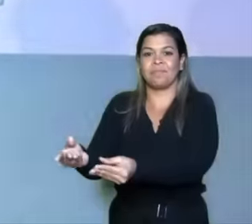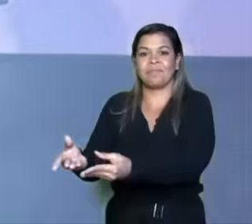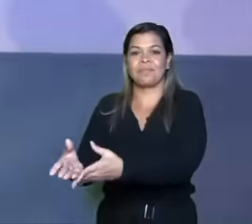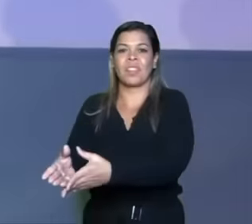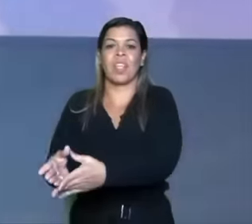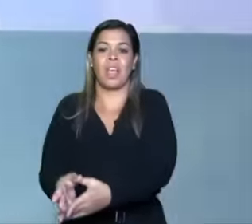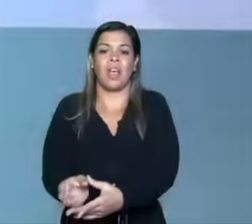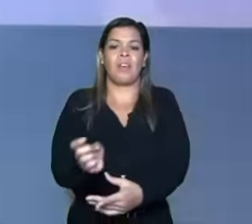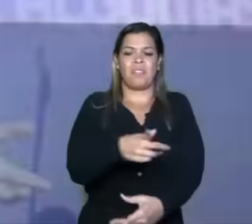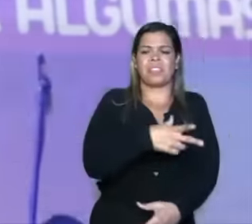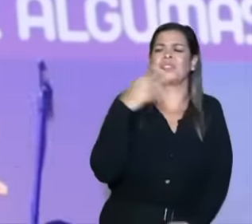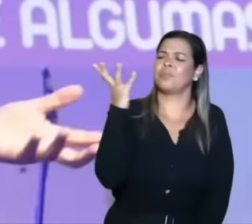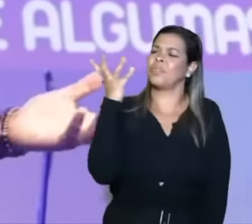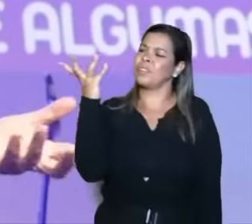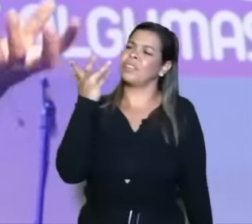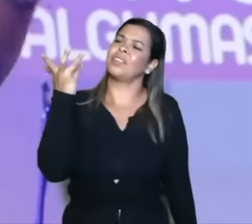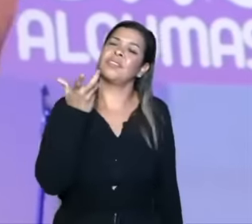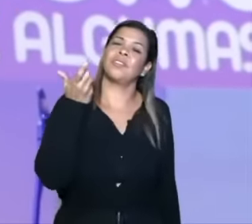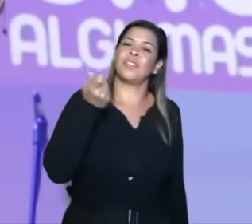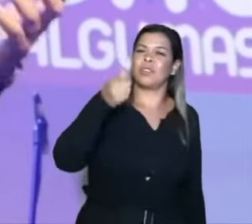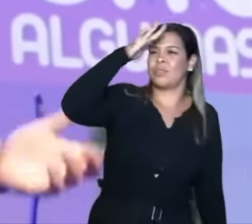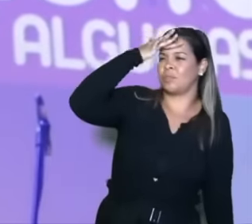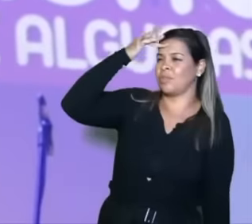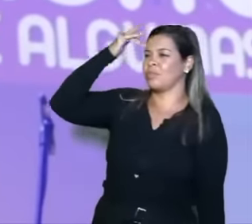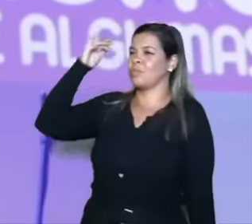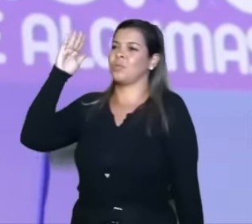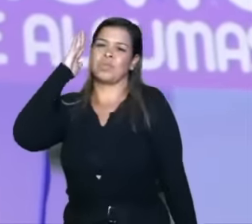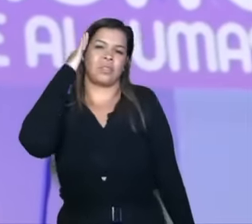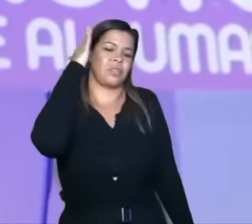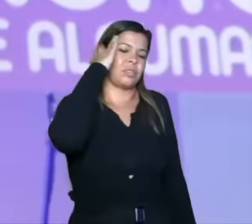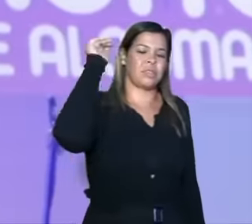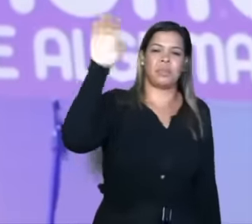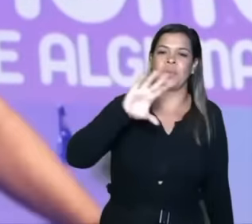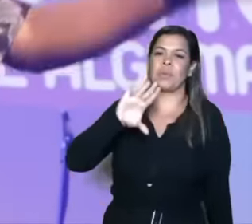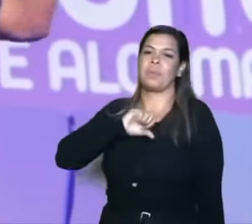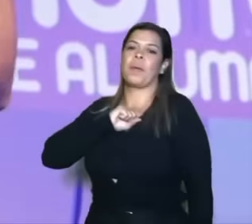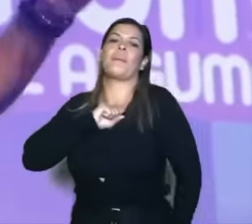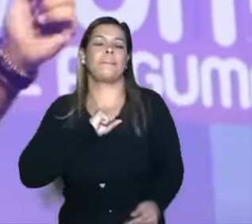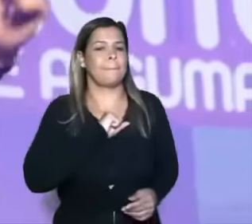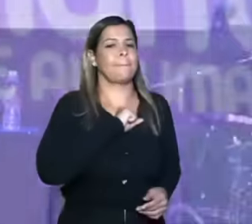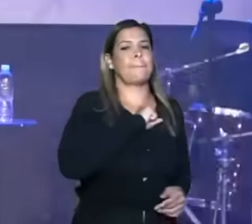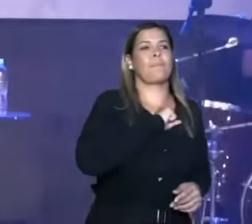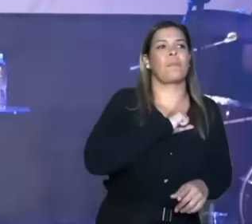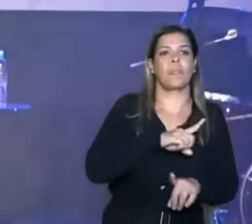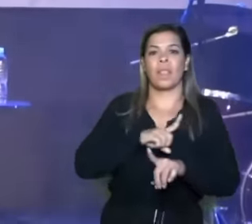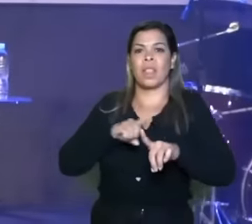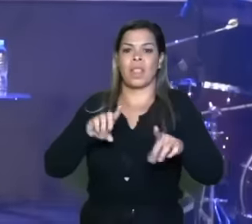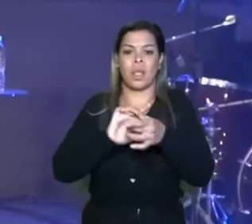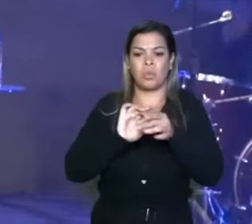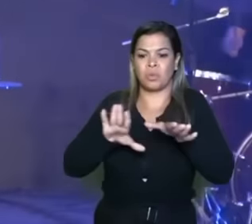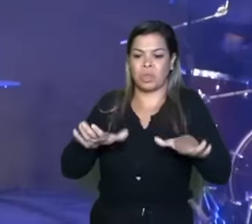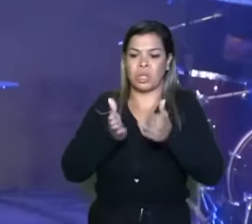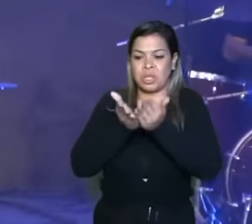será maravilhosa pra quem sabe amar. Não, não deixe o barco